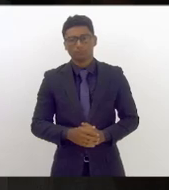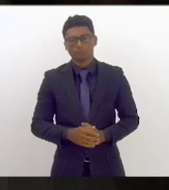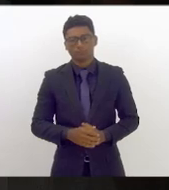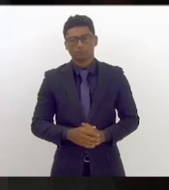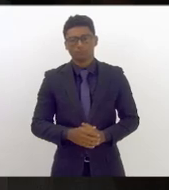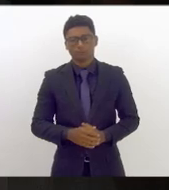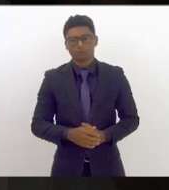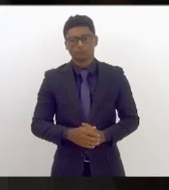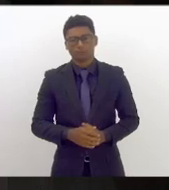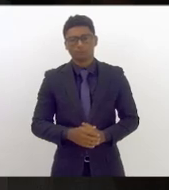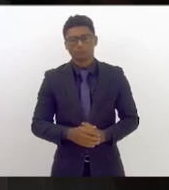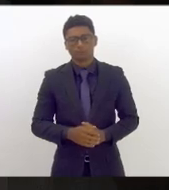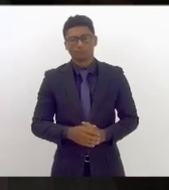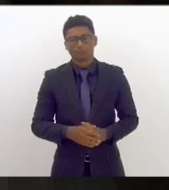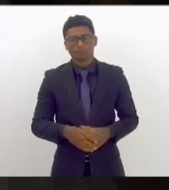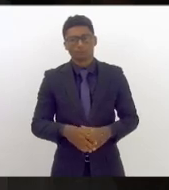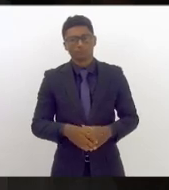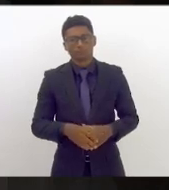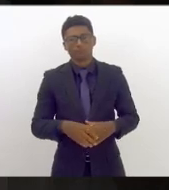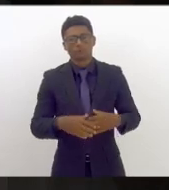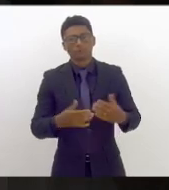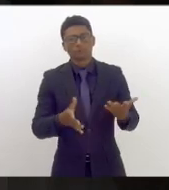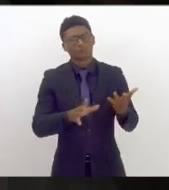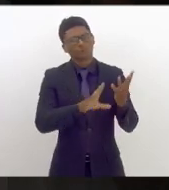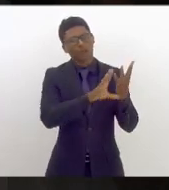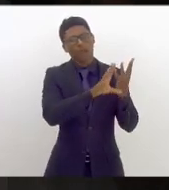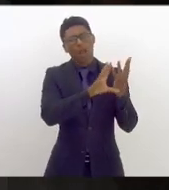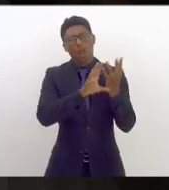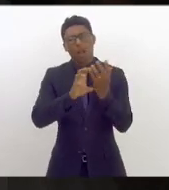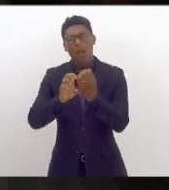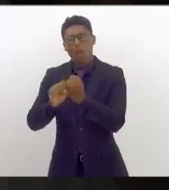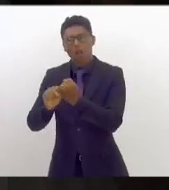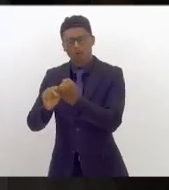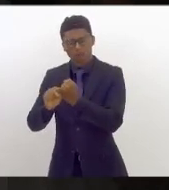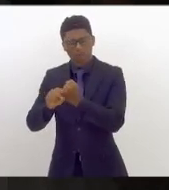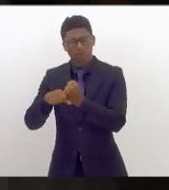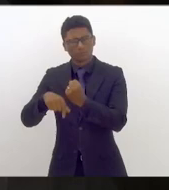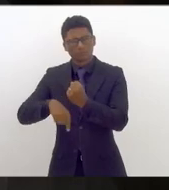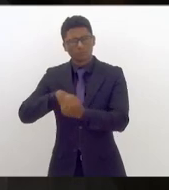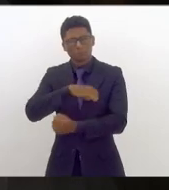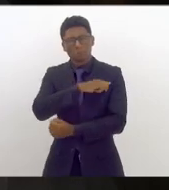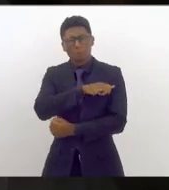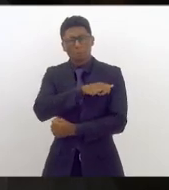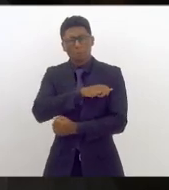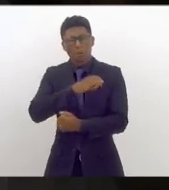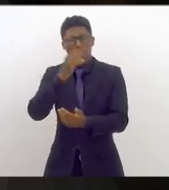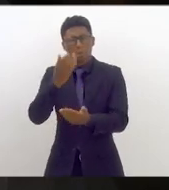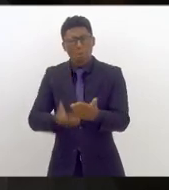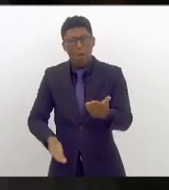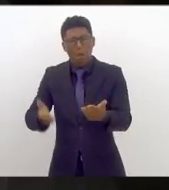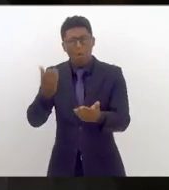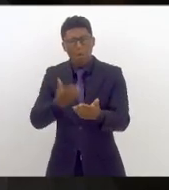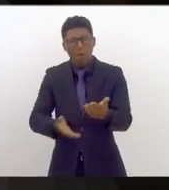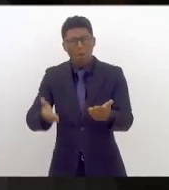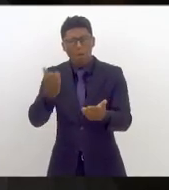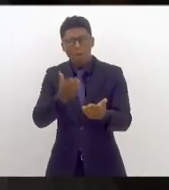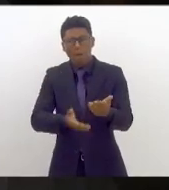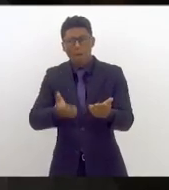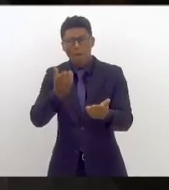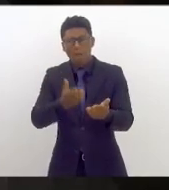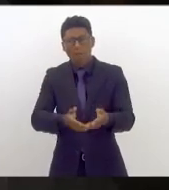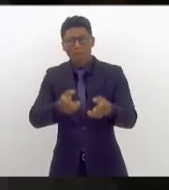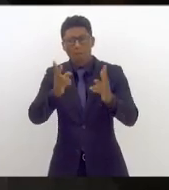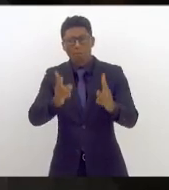uma conta que só o Estado perde. É o jogo do perde-perde. Aí